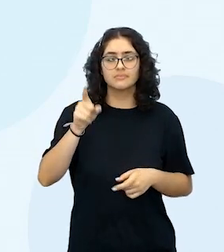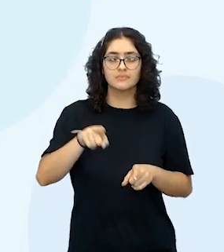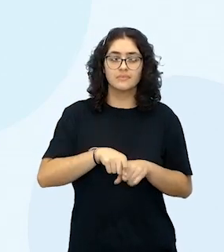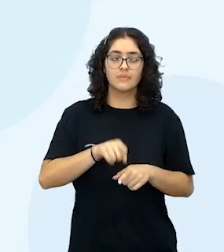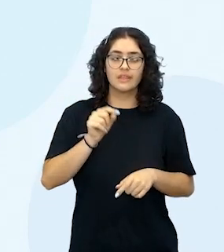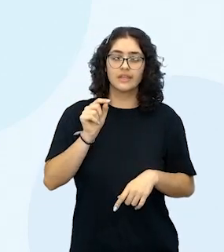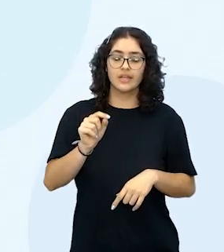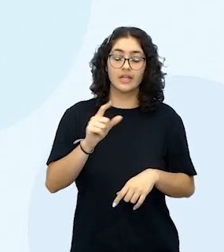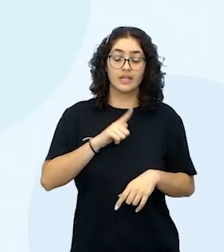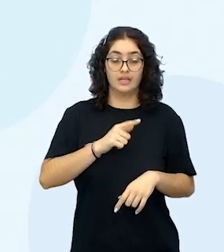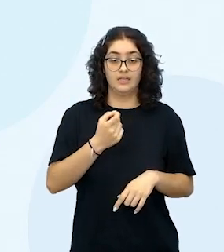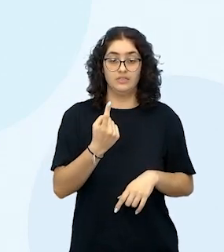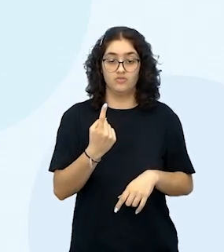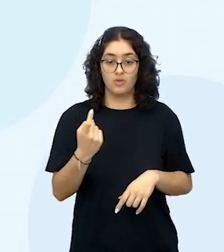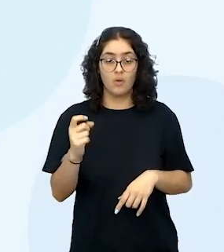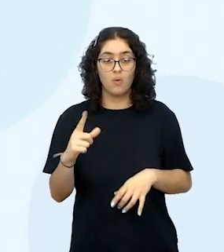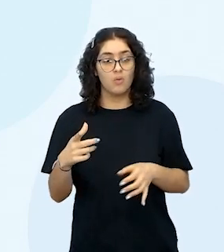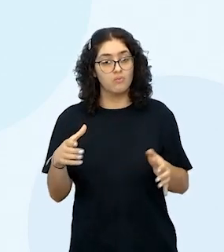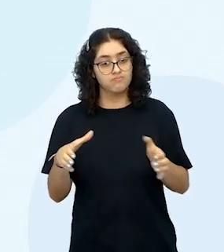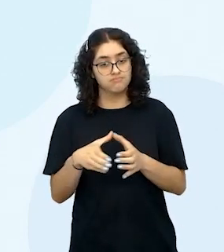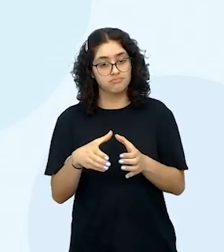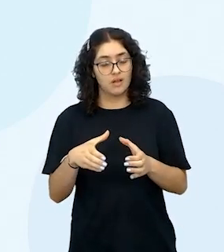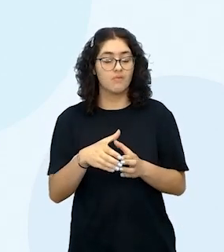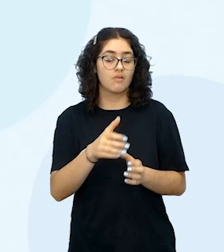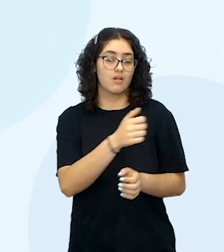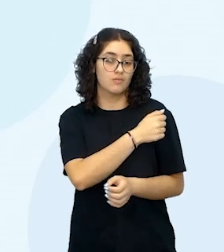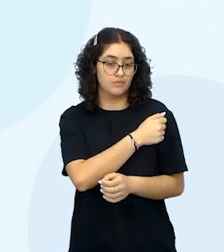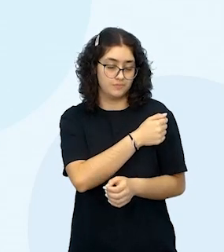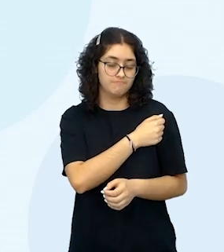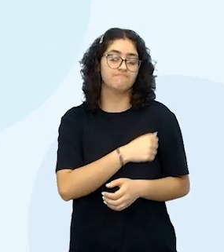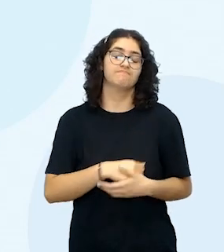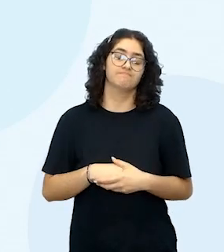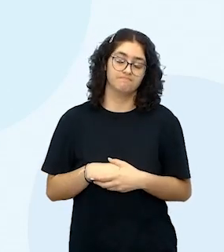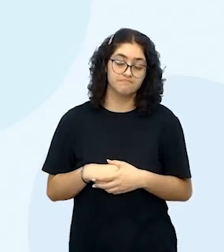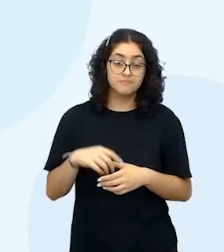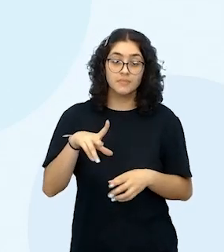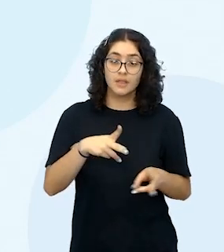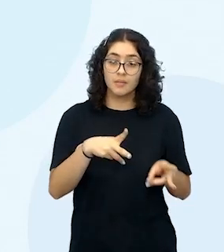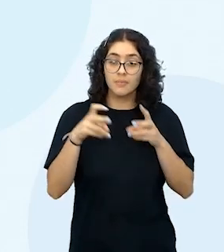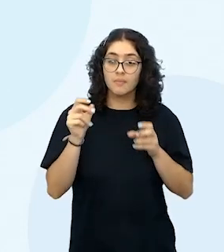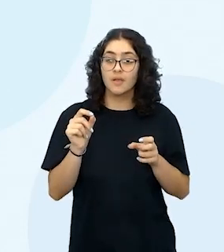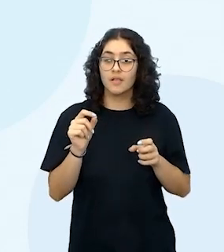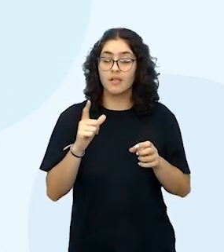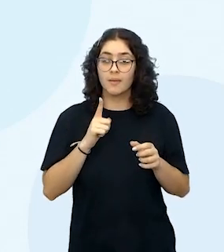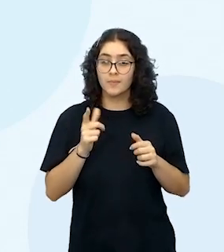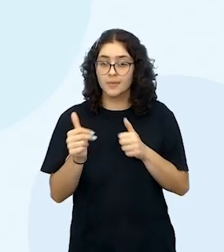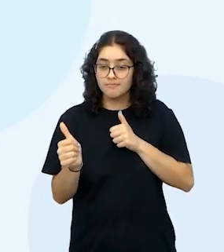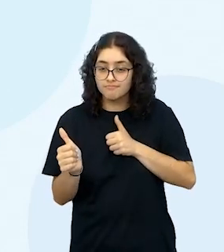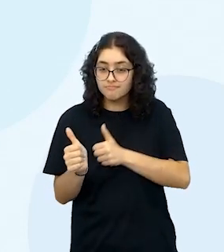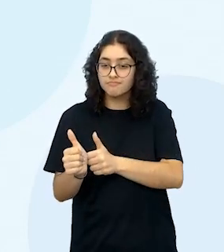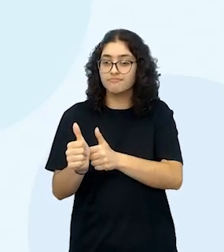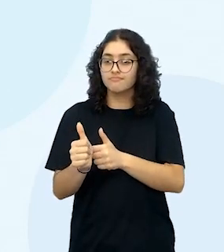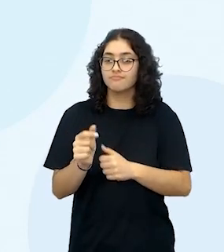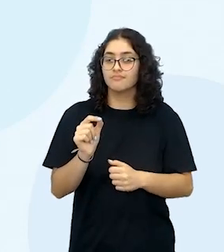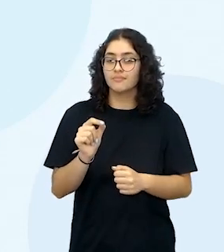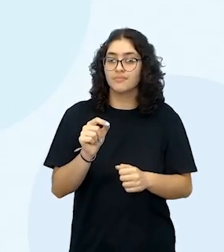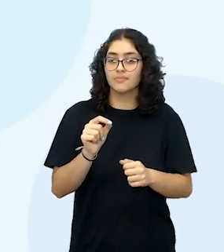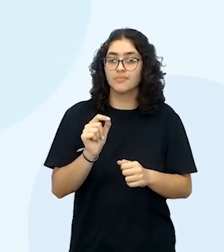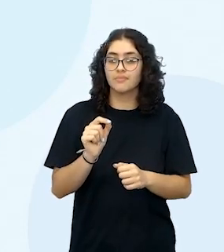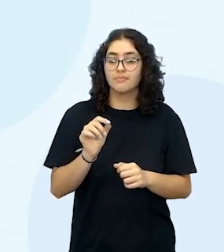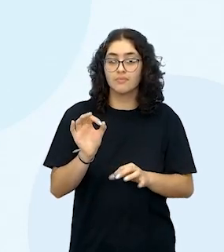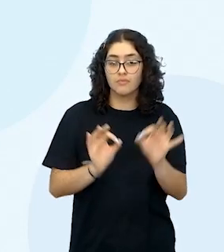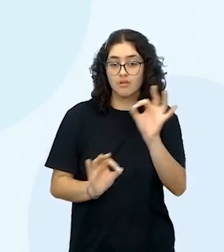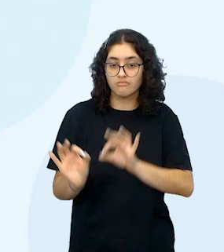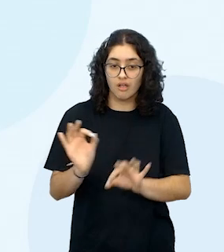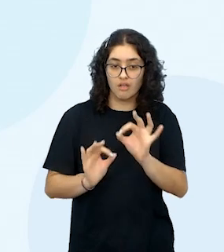interesses individuais e coletivos dos nossos estudantes. E aí a gente já percebe uma aproximação muito grande com o próprio projeto de